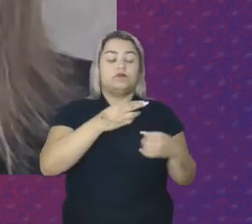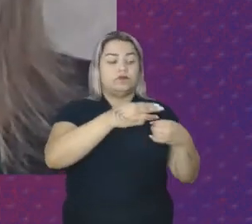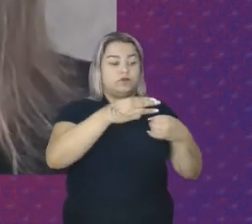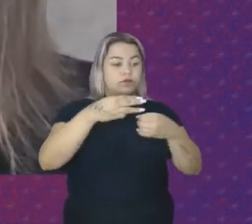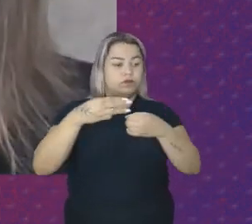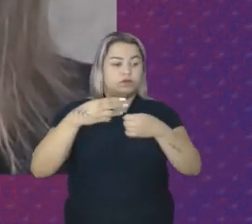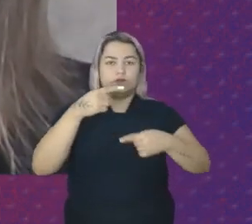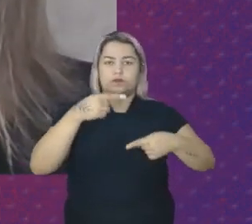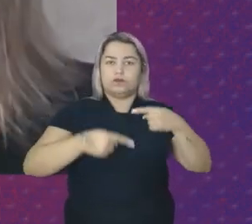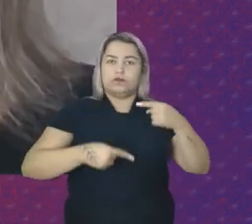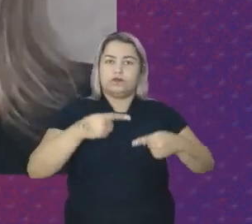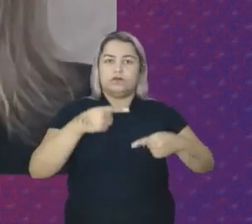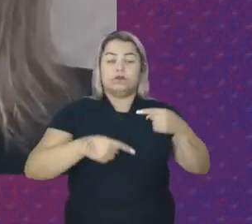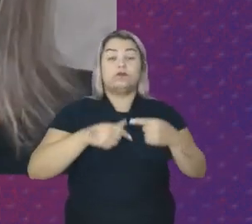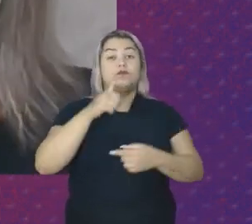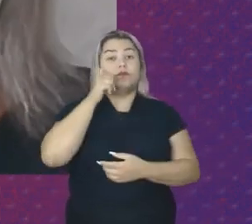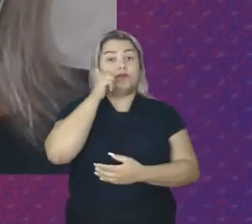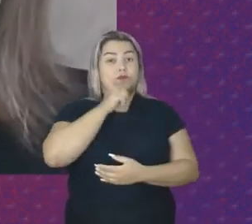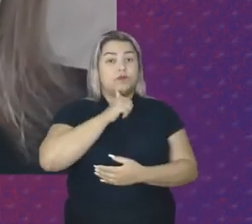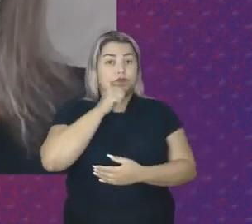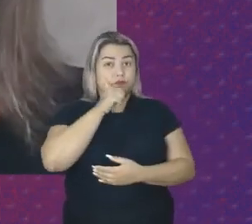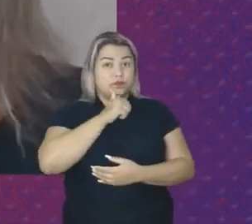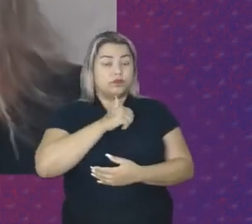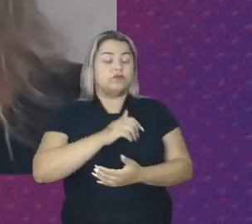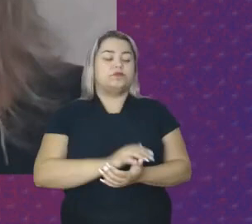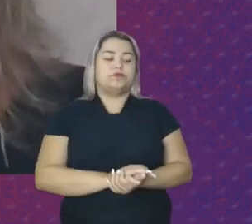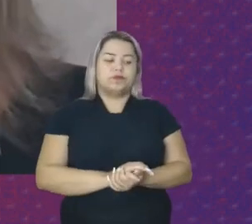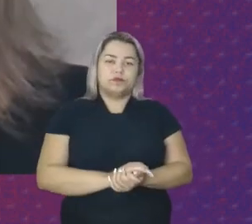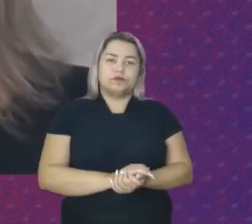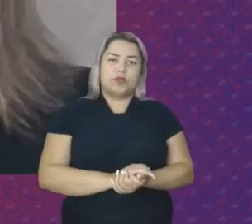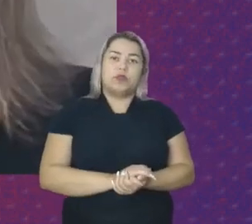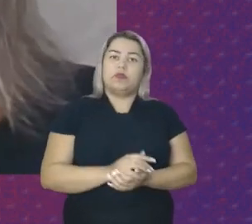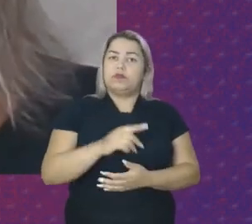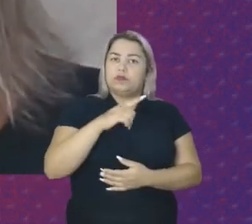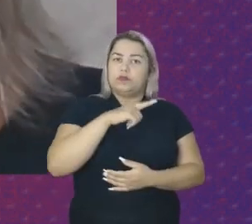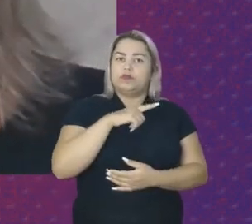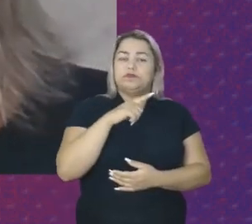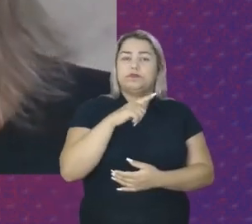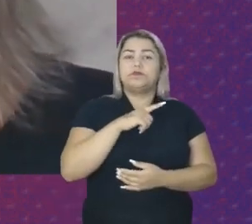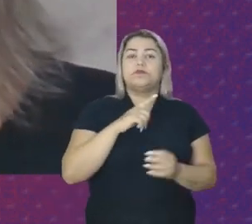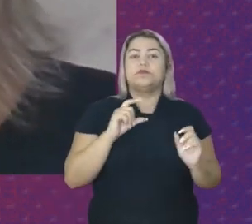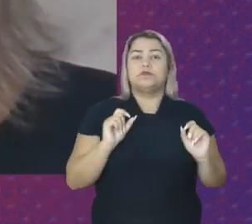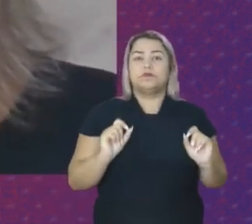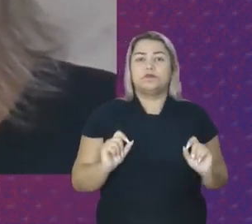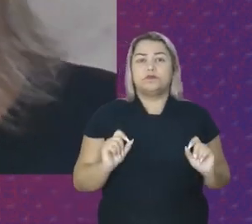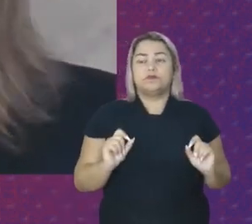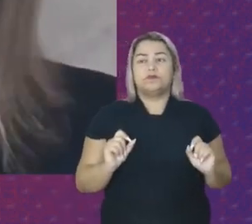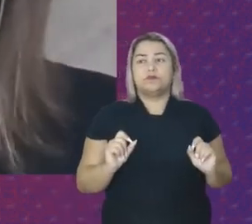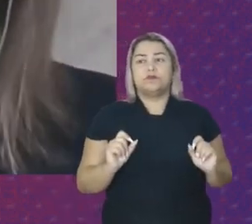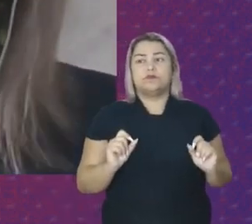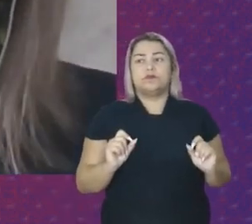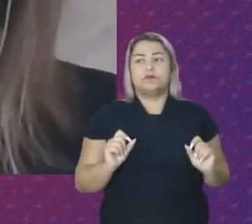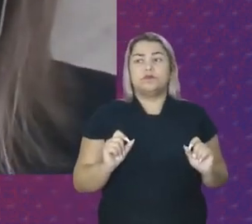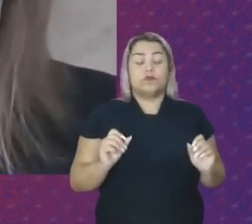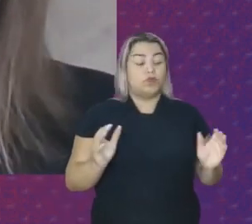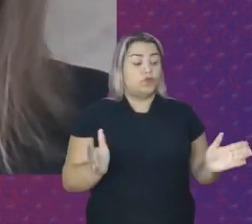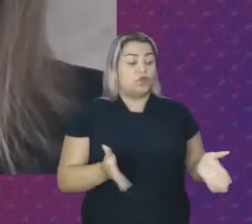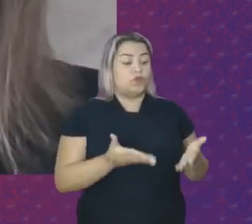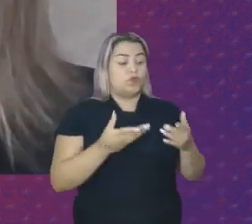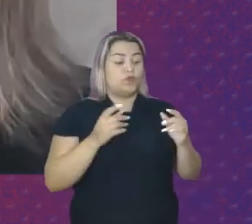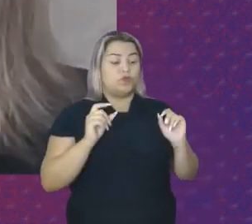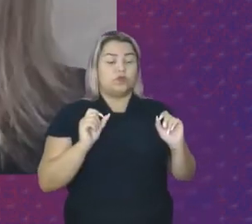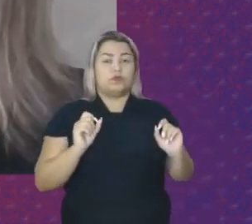de políticas para as mulheres. Isso teve o seu auge e um impulsionamento